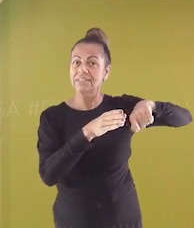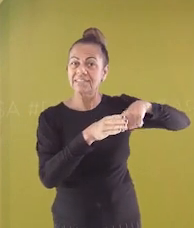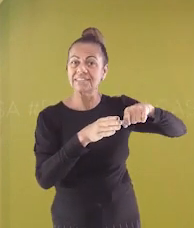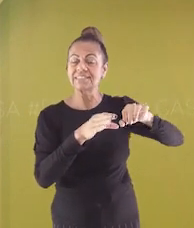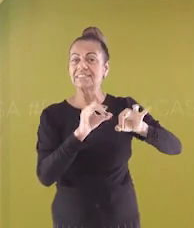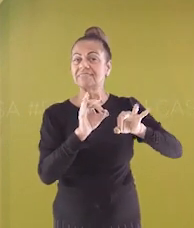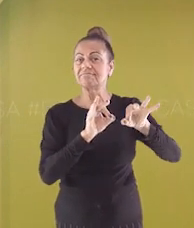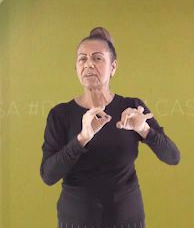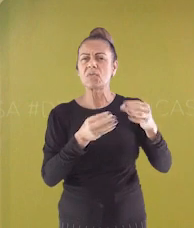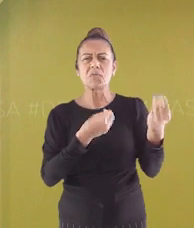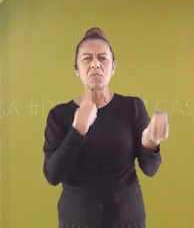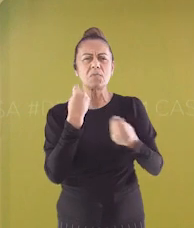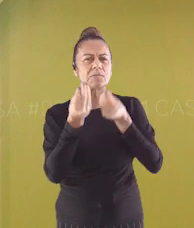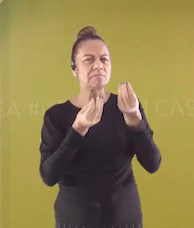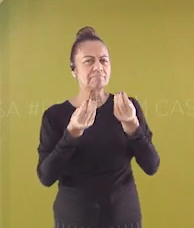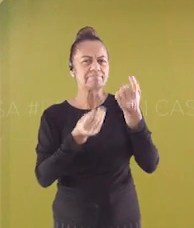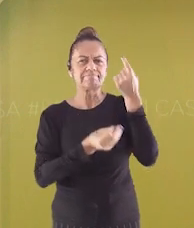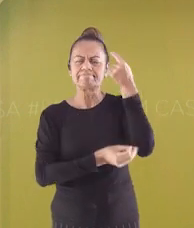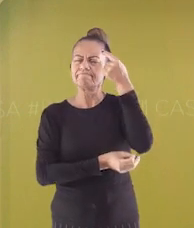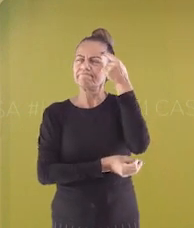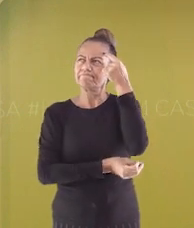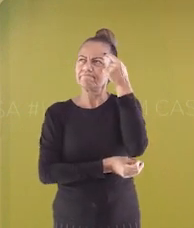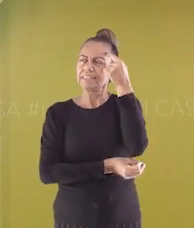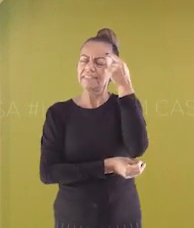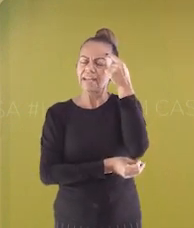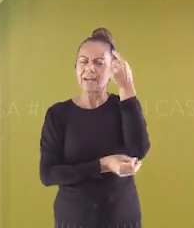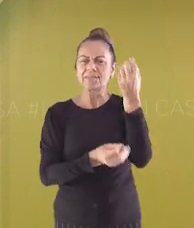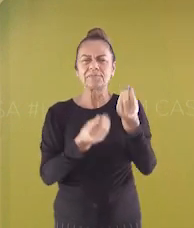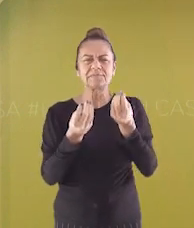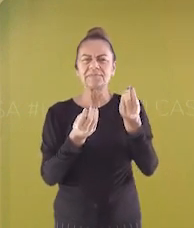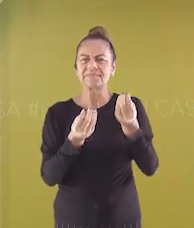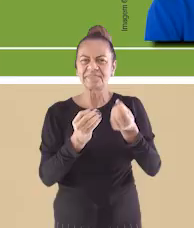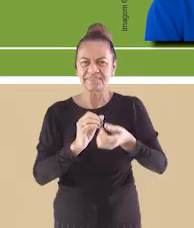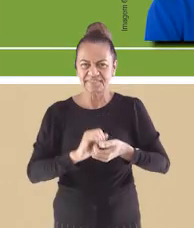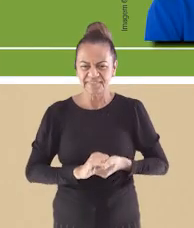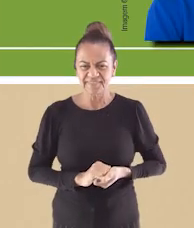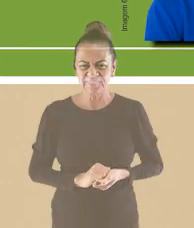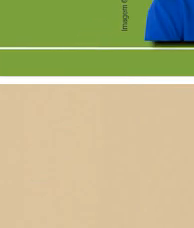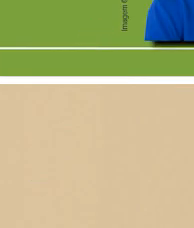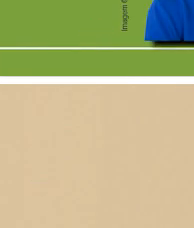nossa casa? Vamos pensar um pouquinho sobre isso?